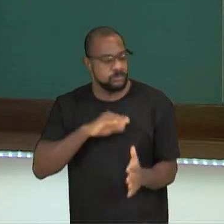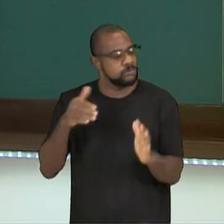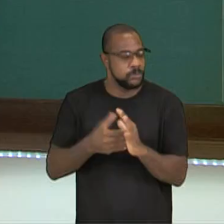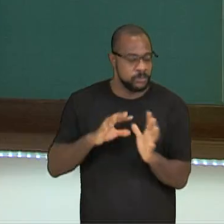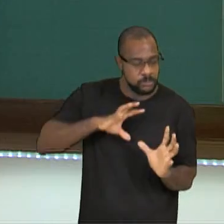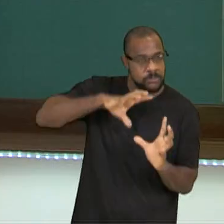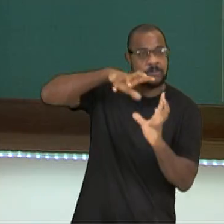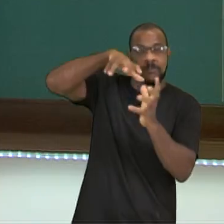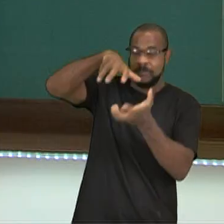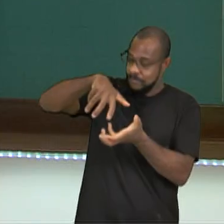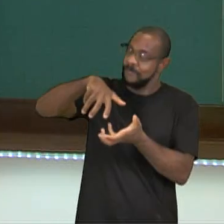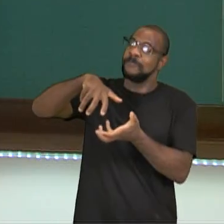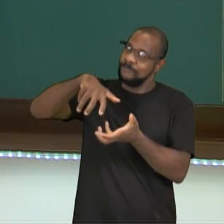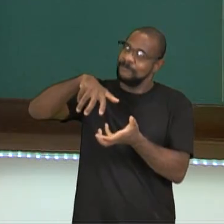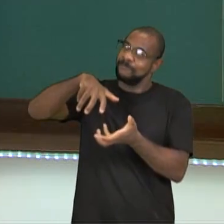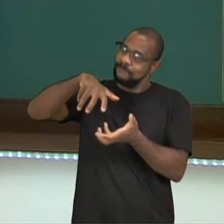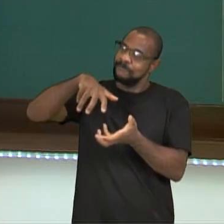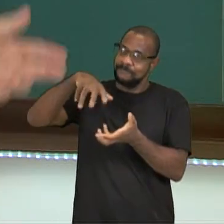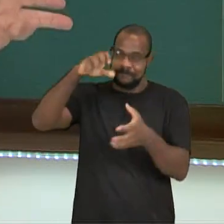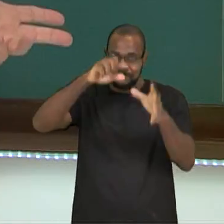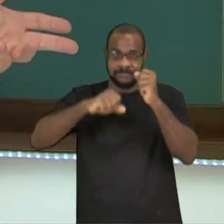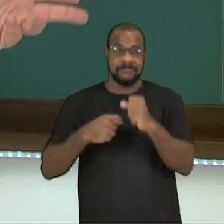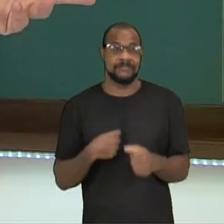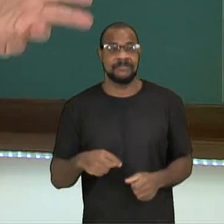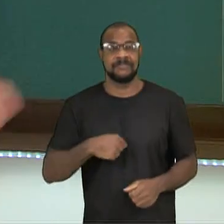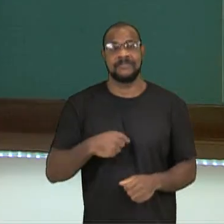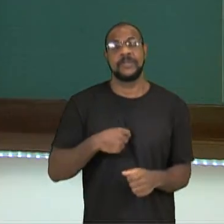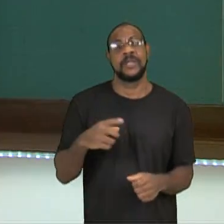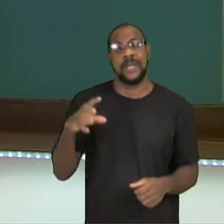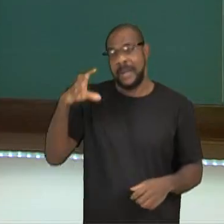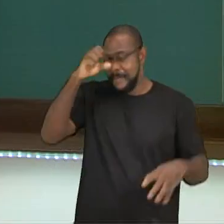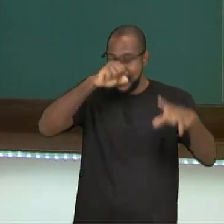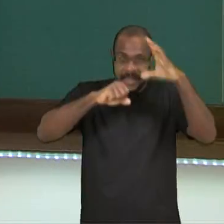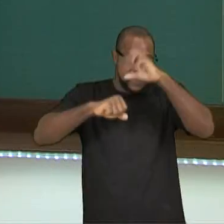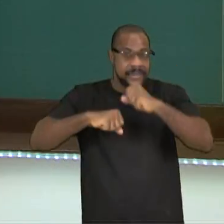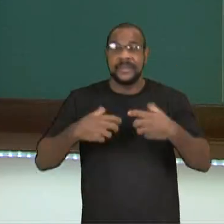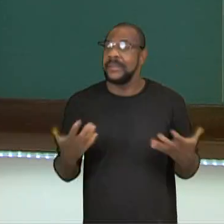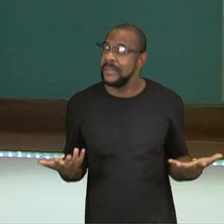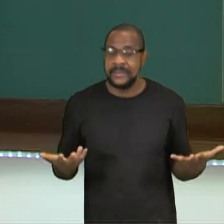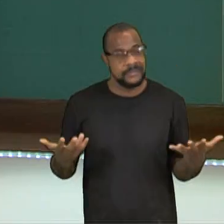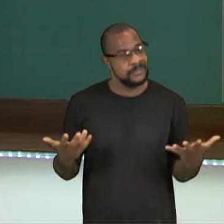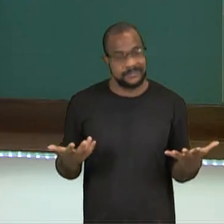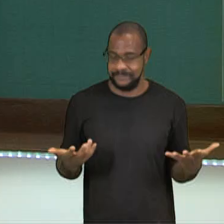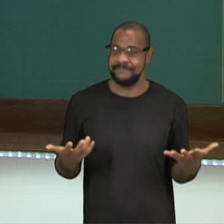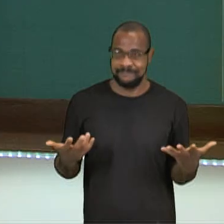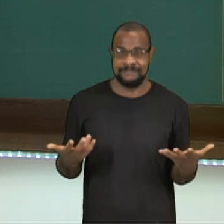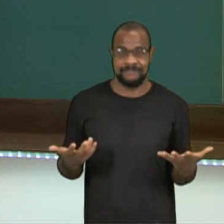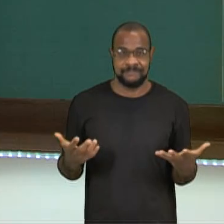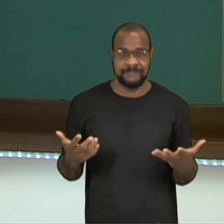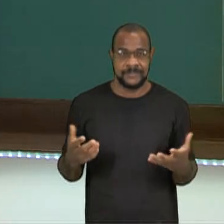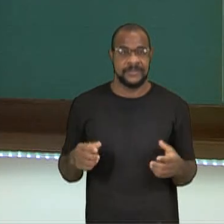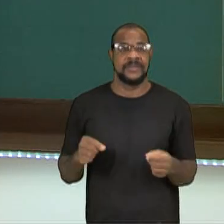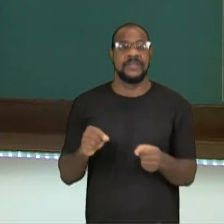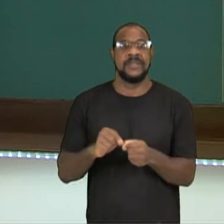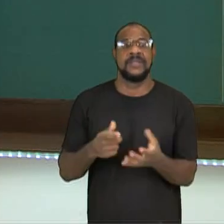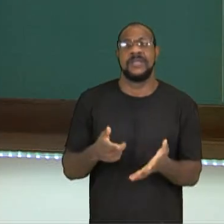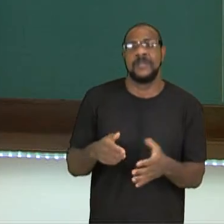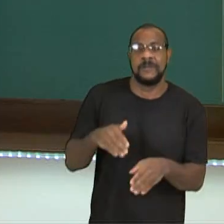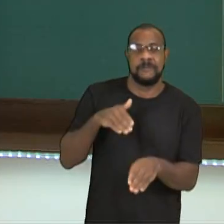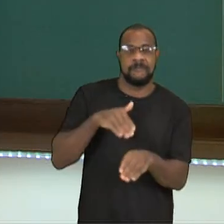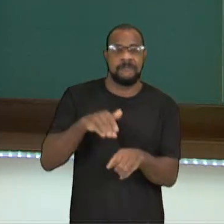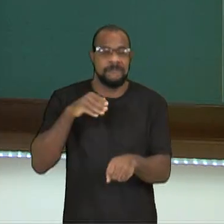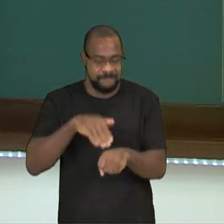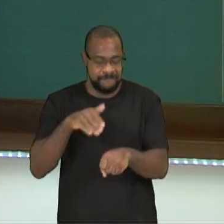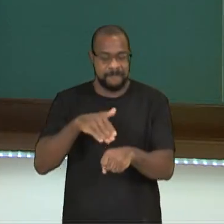E a parte mais importante, aprendemos a fazer fogo. Como, professor? Não. Através de pedras ou